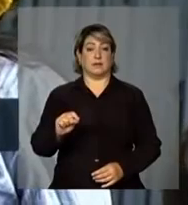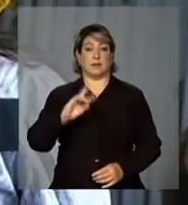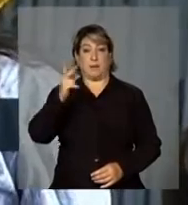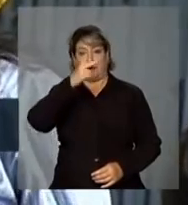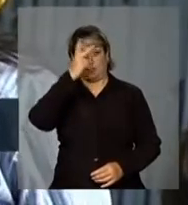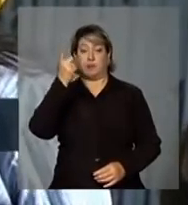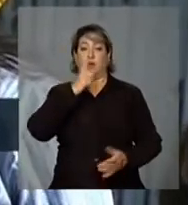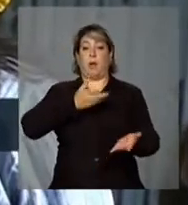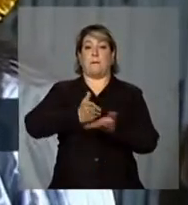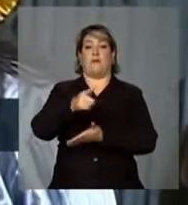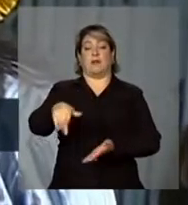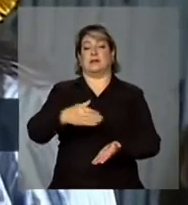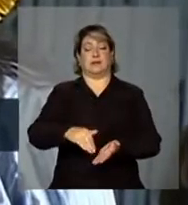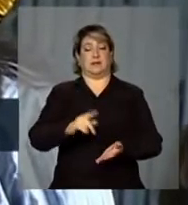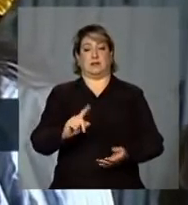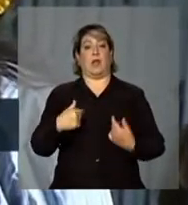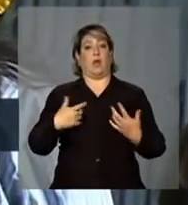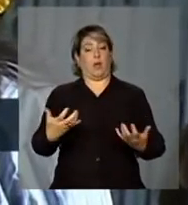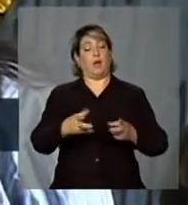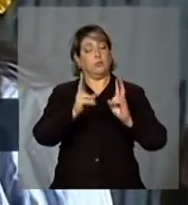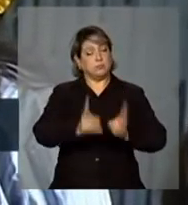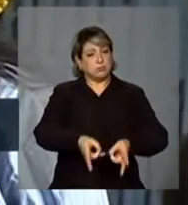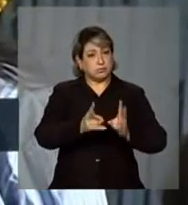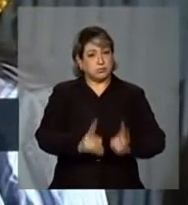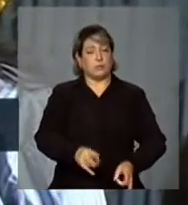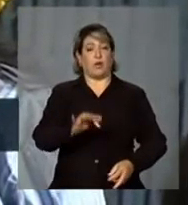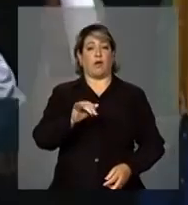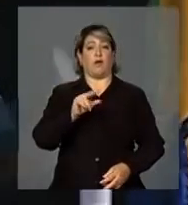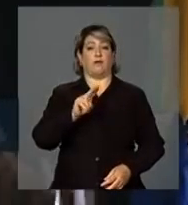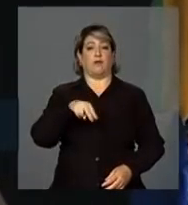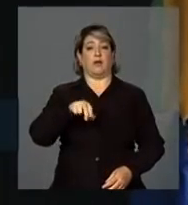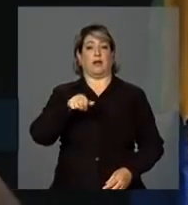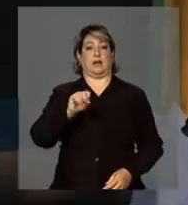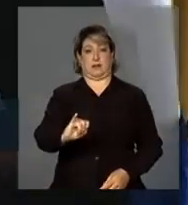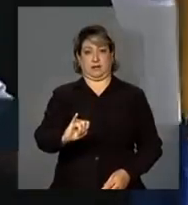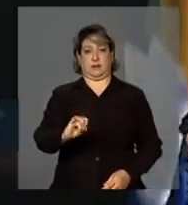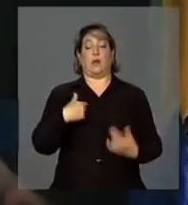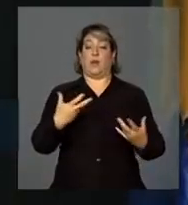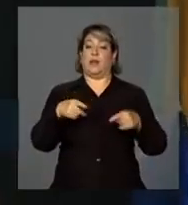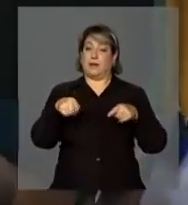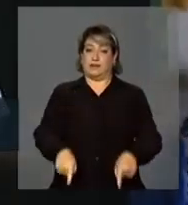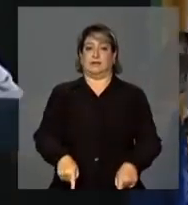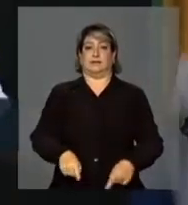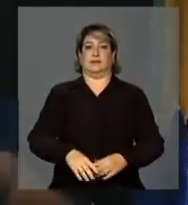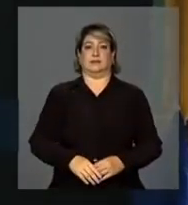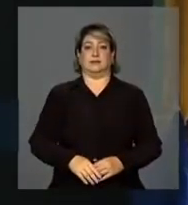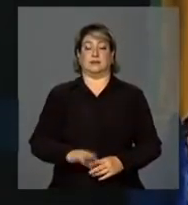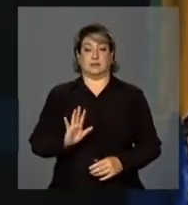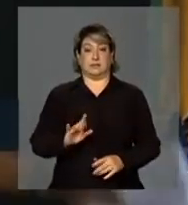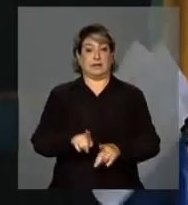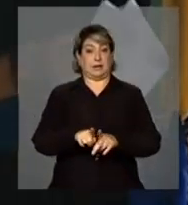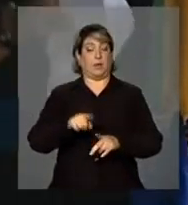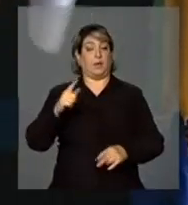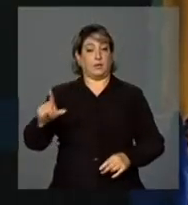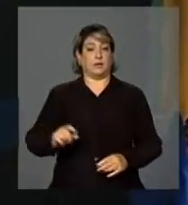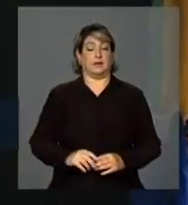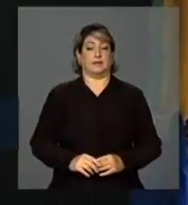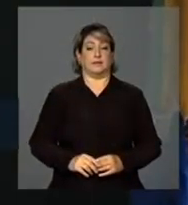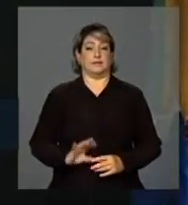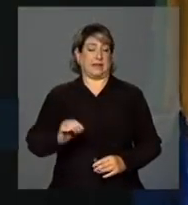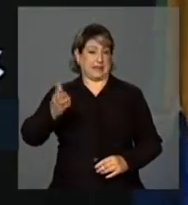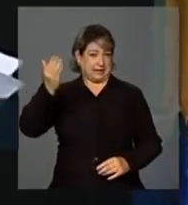aprove a secretaria. Eu quero que permaneça a Fundação Nacional do Índio. Isso que eu quero. E outro,